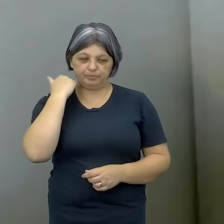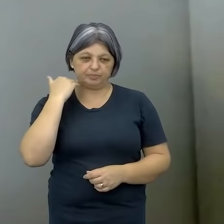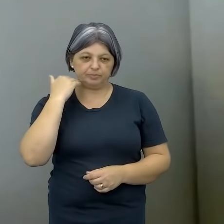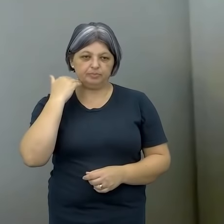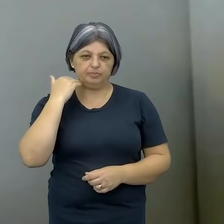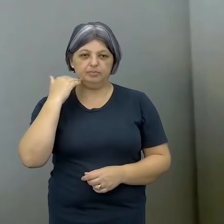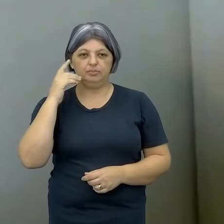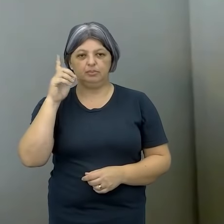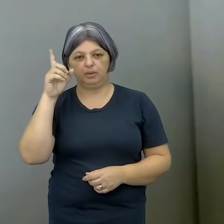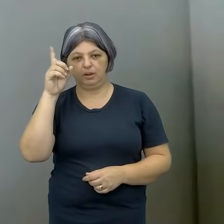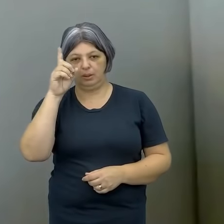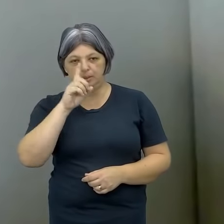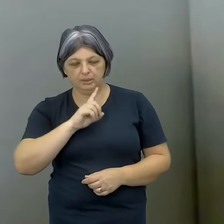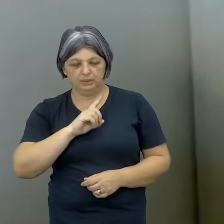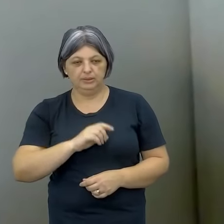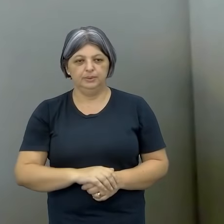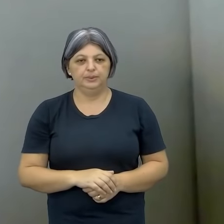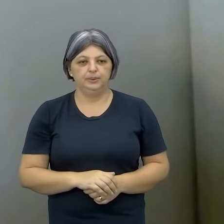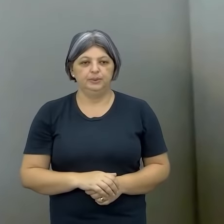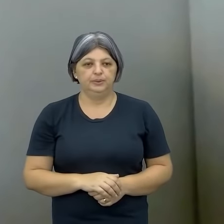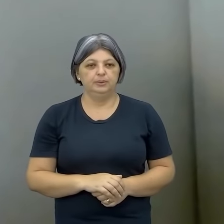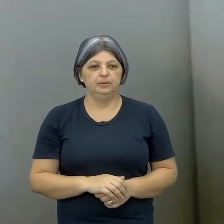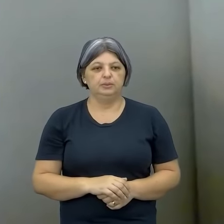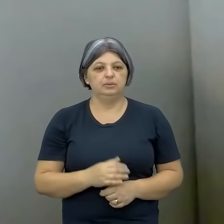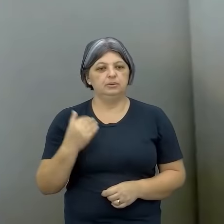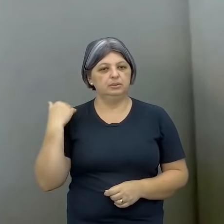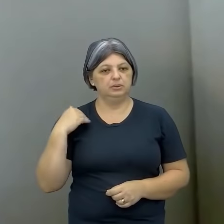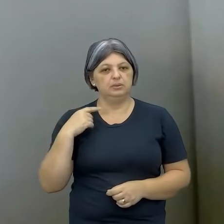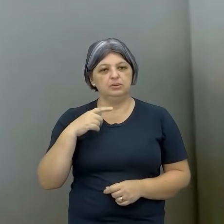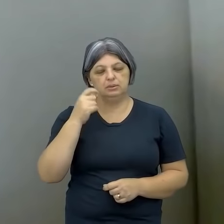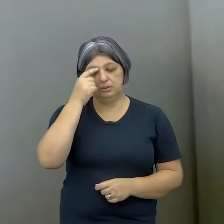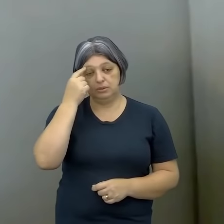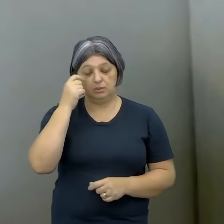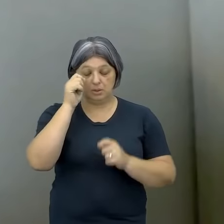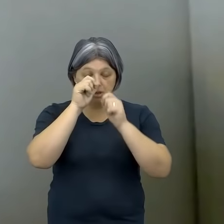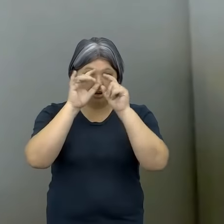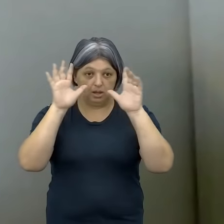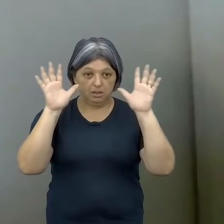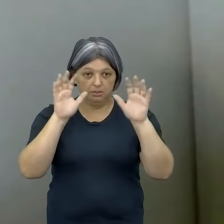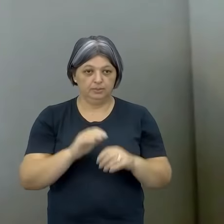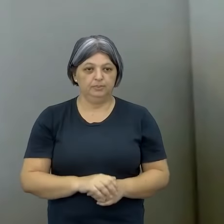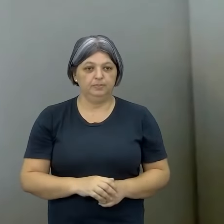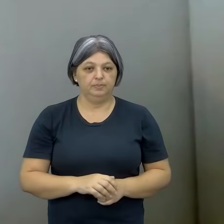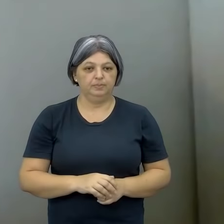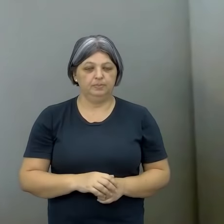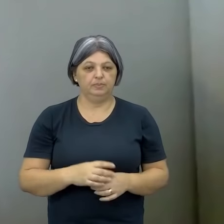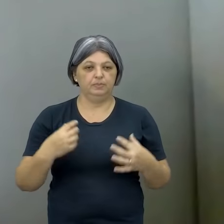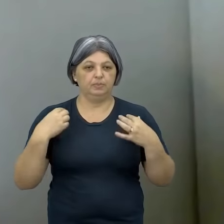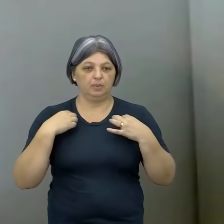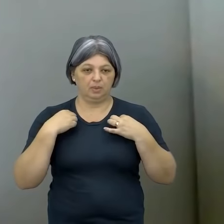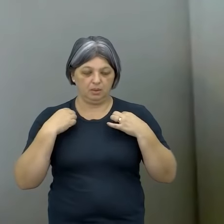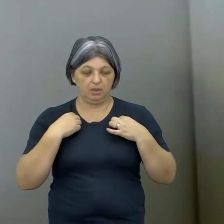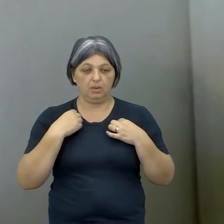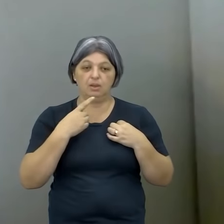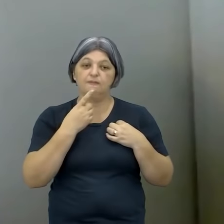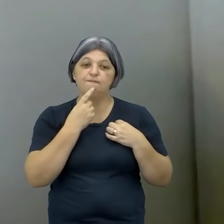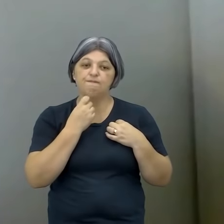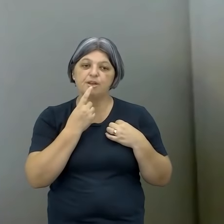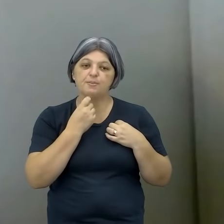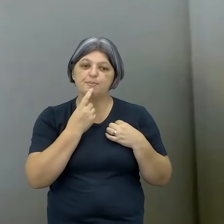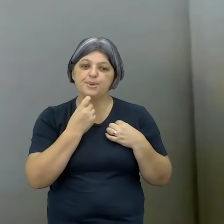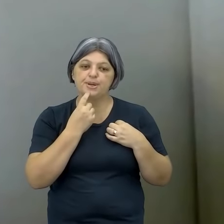até a altura dos ombros, tenho os olhos claros e estou vestindo uma blusa vermelha, tá